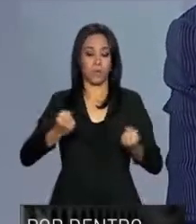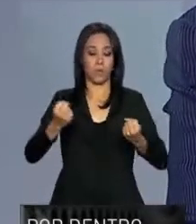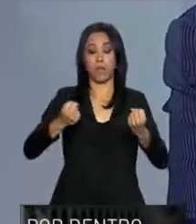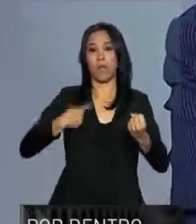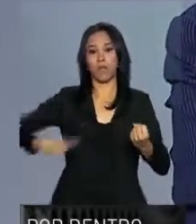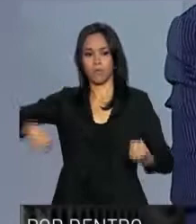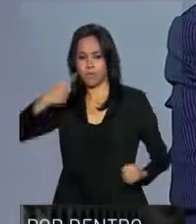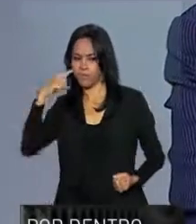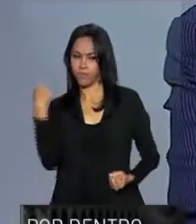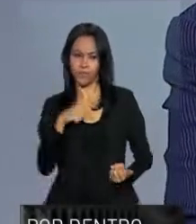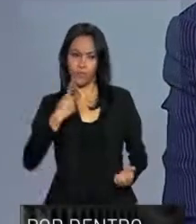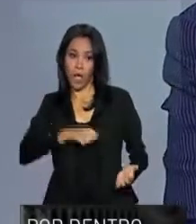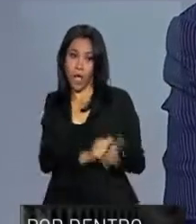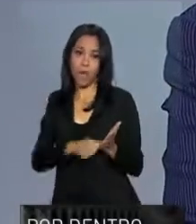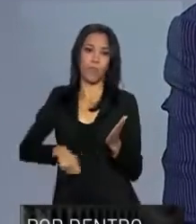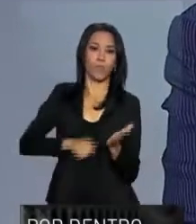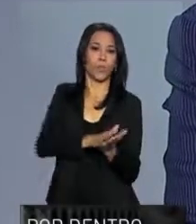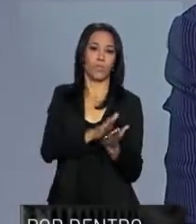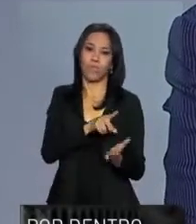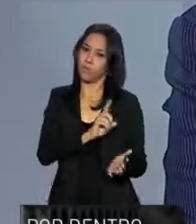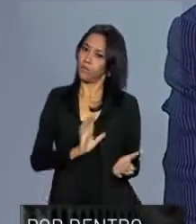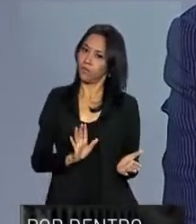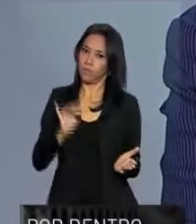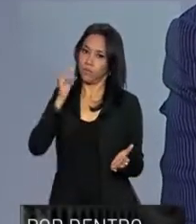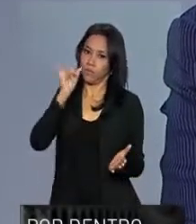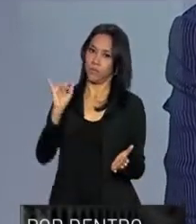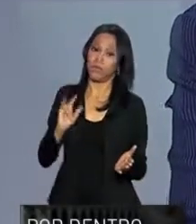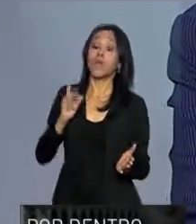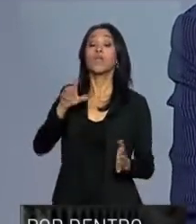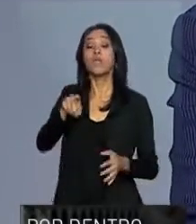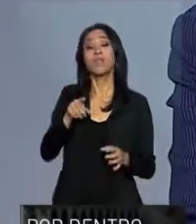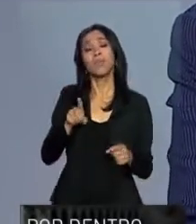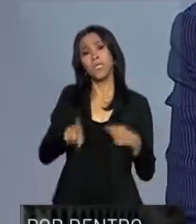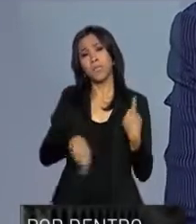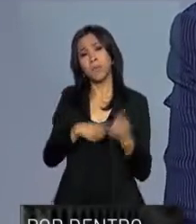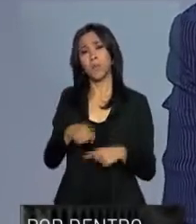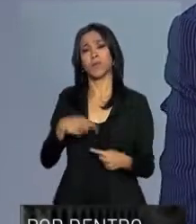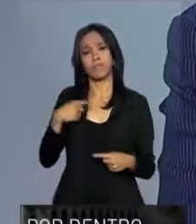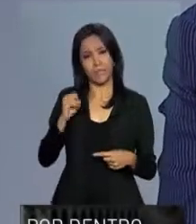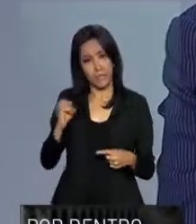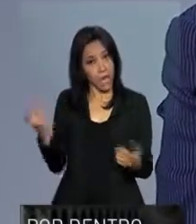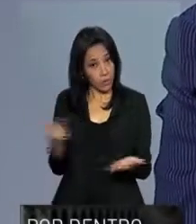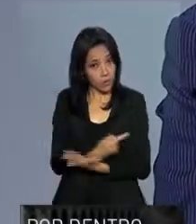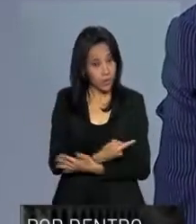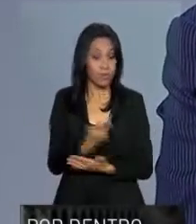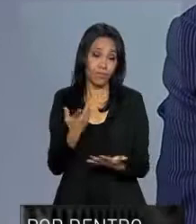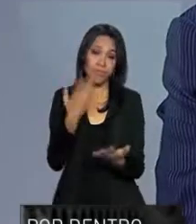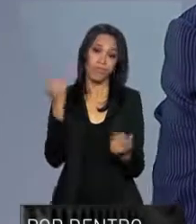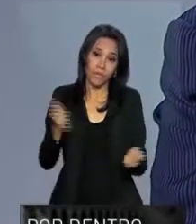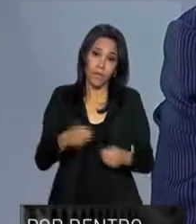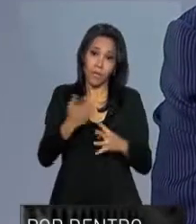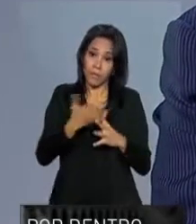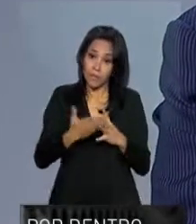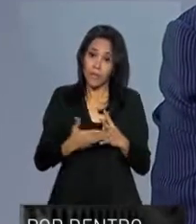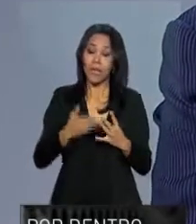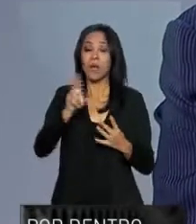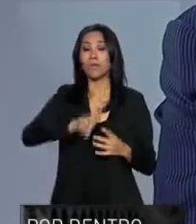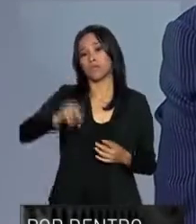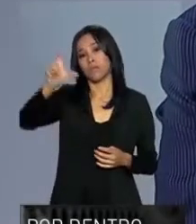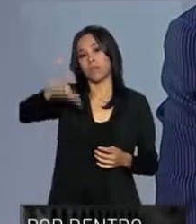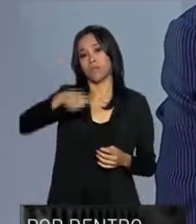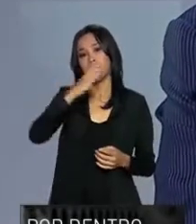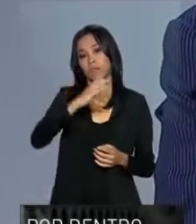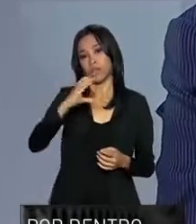possa ter se é facilidade de utilizar o cartão de crédito podendo até parcelar no a sua autuação a sua multa de trânsito